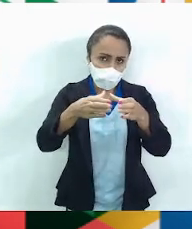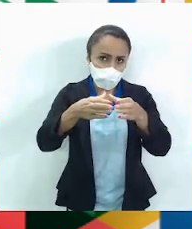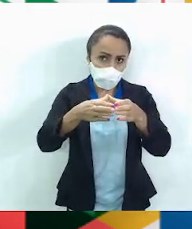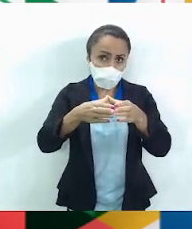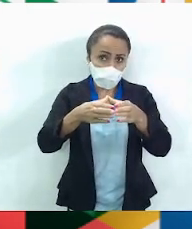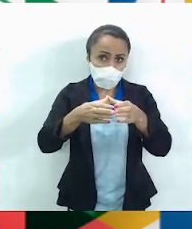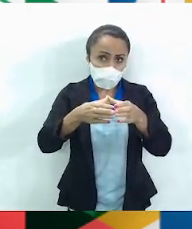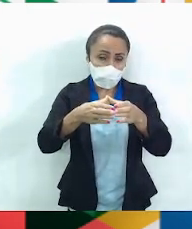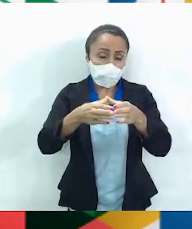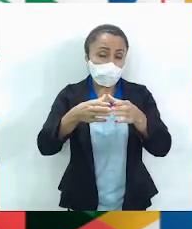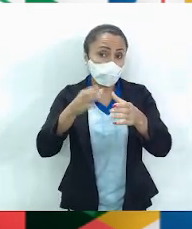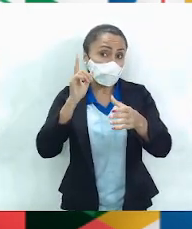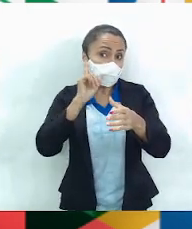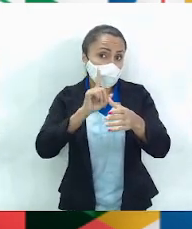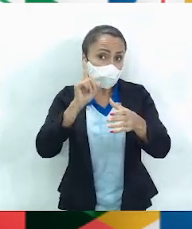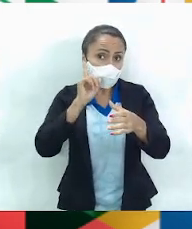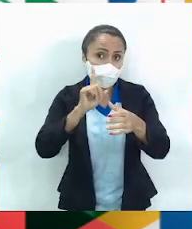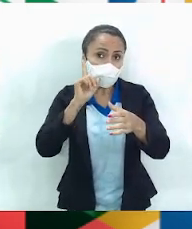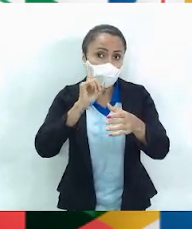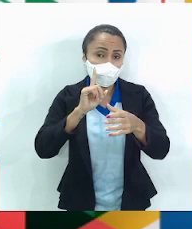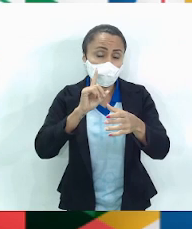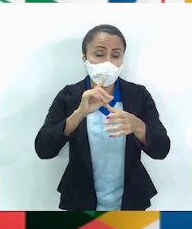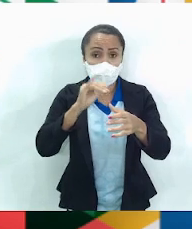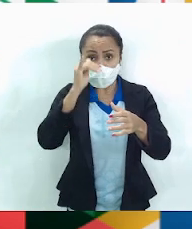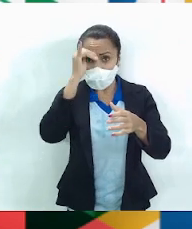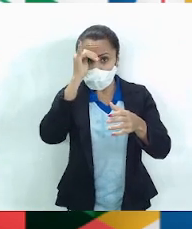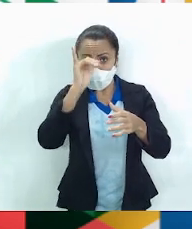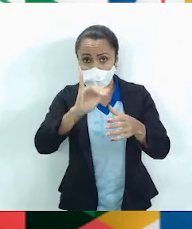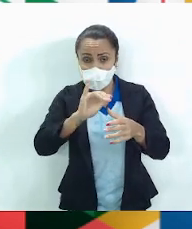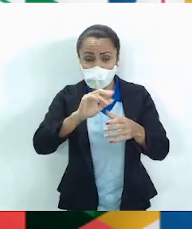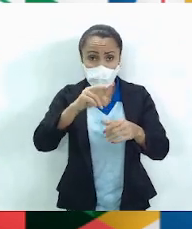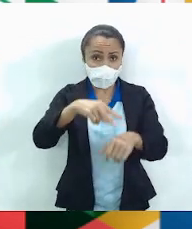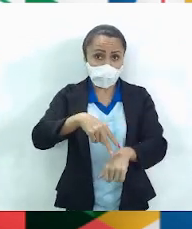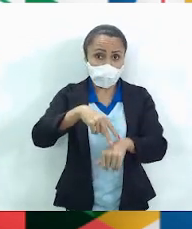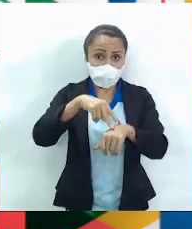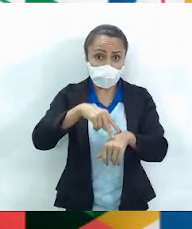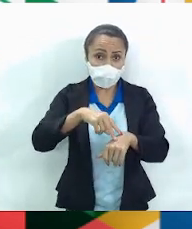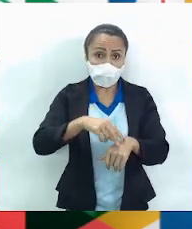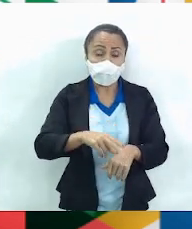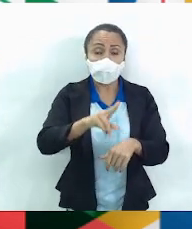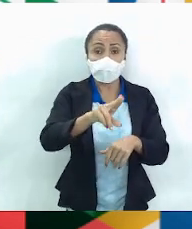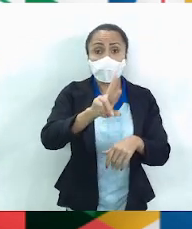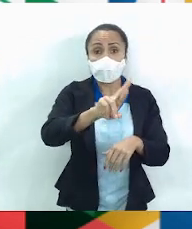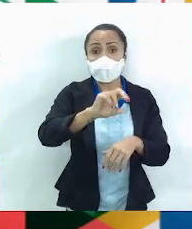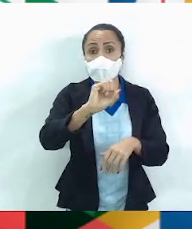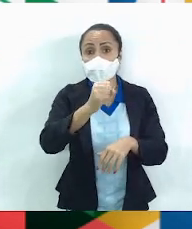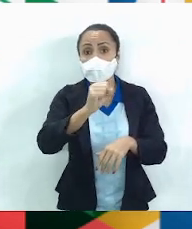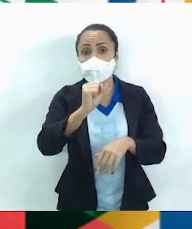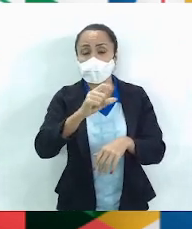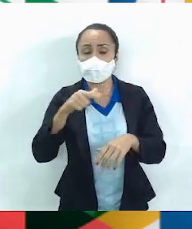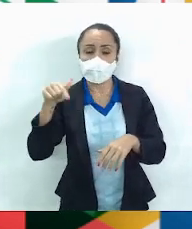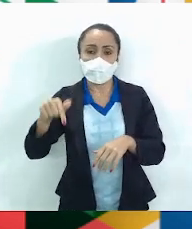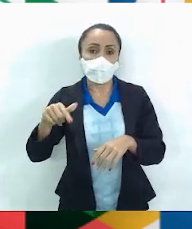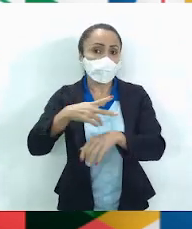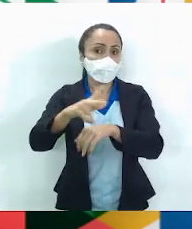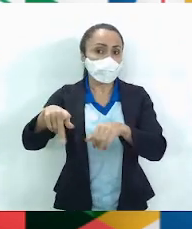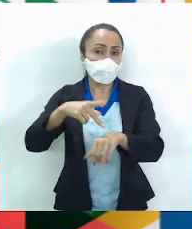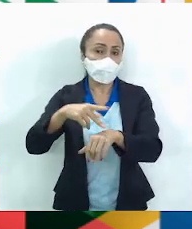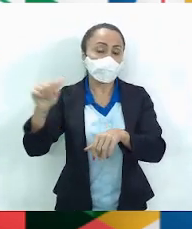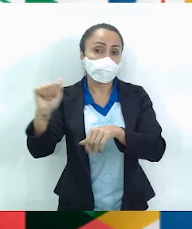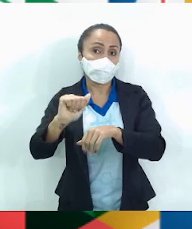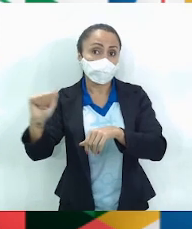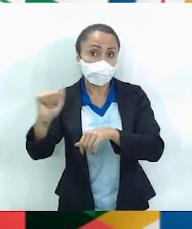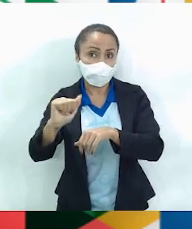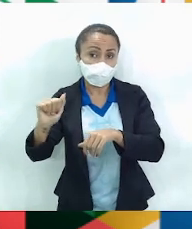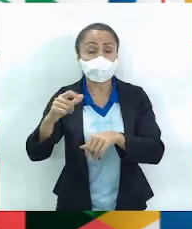Unidos para combater a presença soviética no Afeganistão. Então nós tivemos aí a Guerra